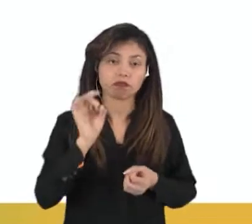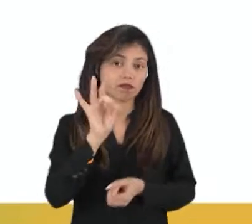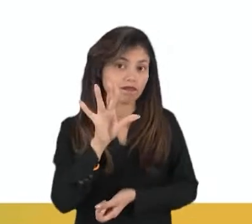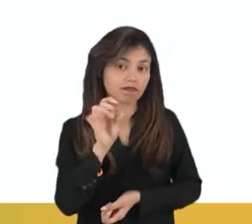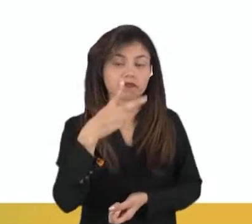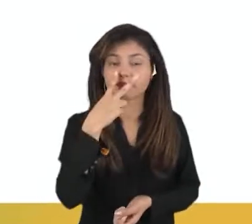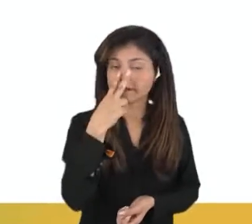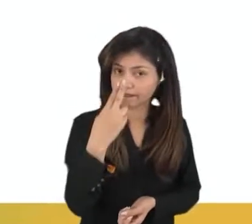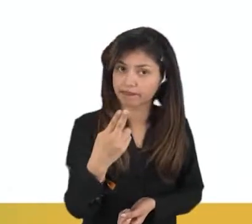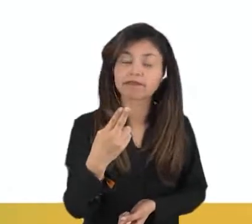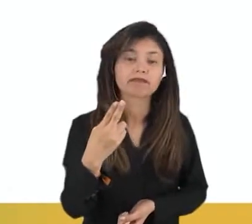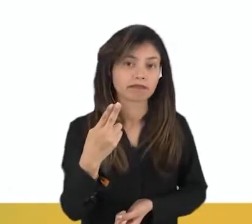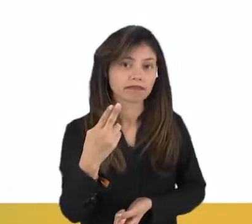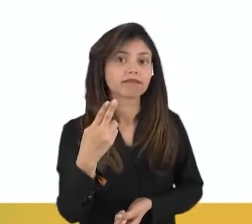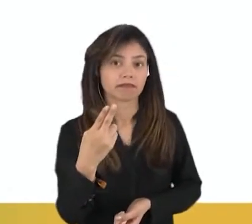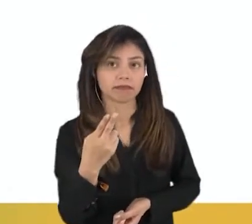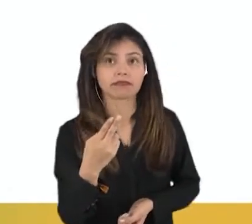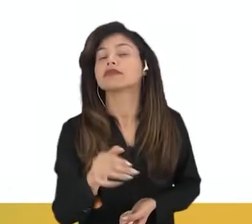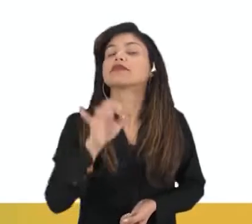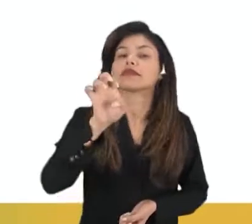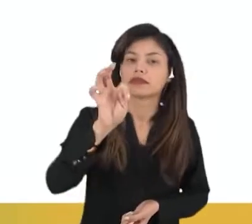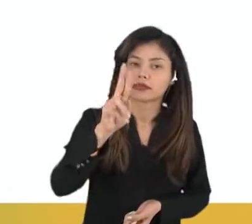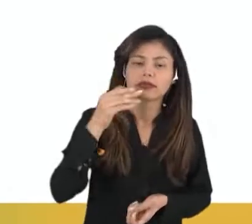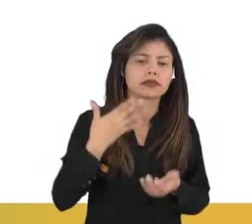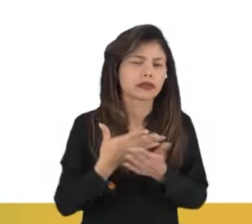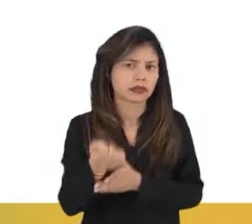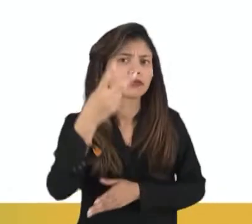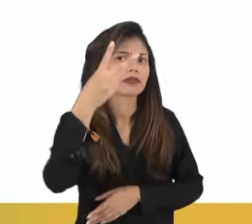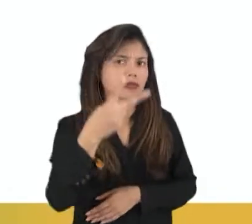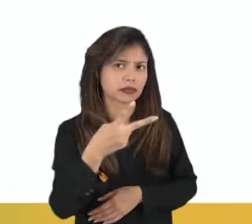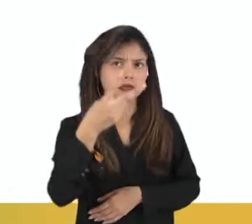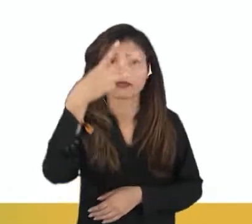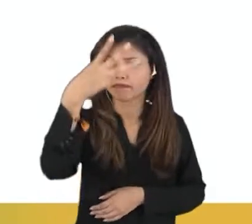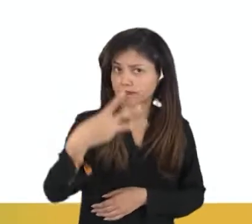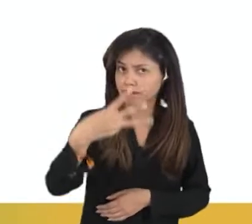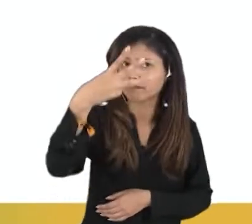onde aparece, né, o evento que a gente busca, que tem